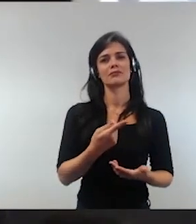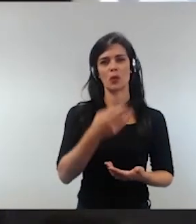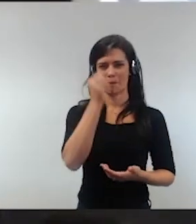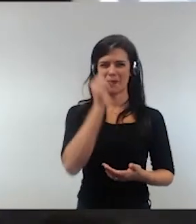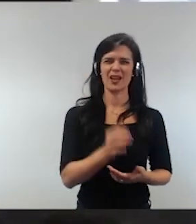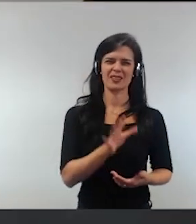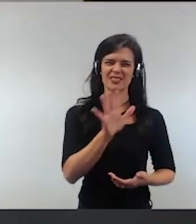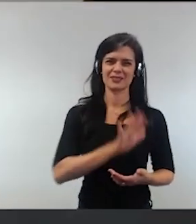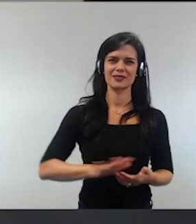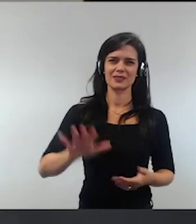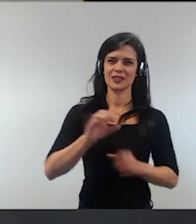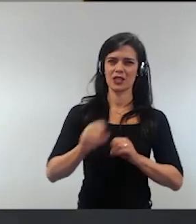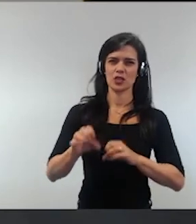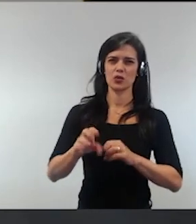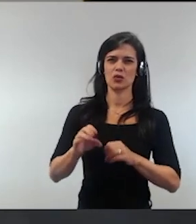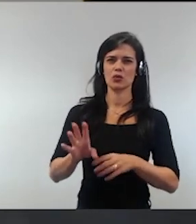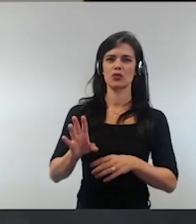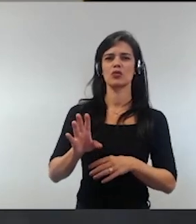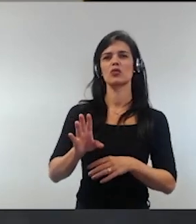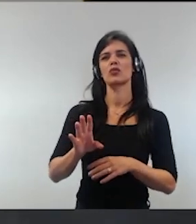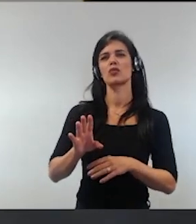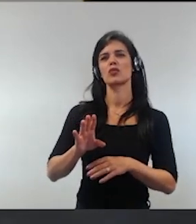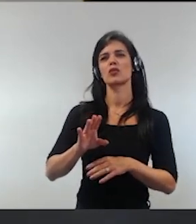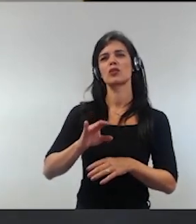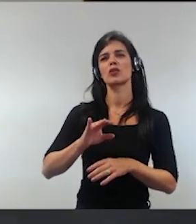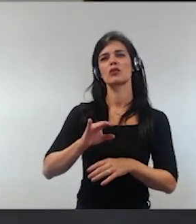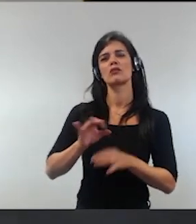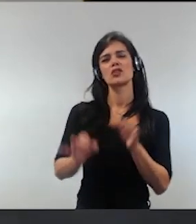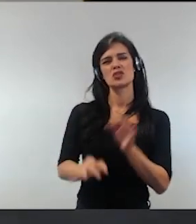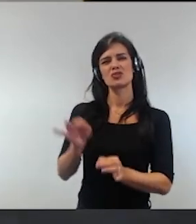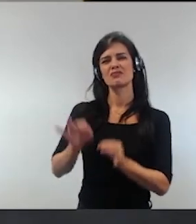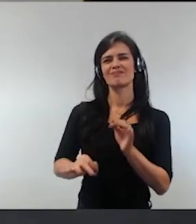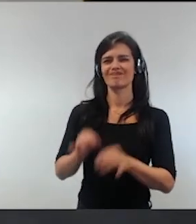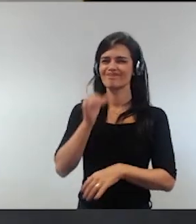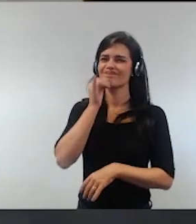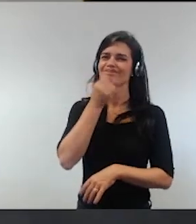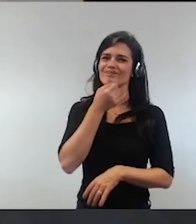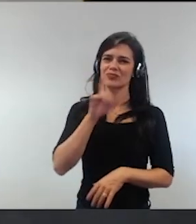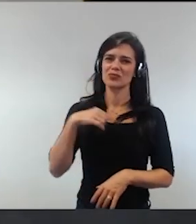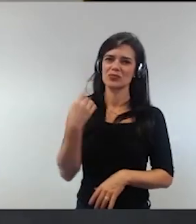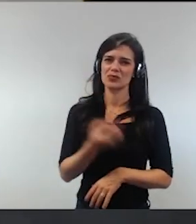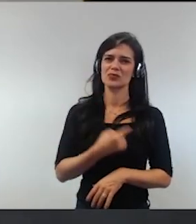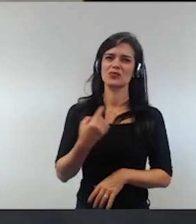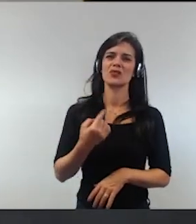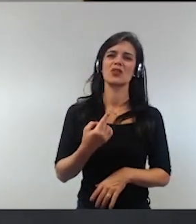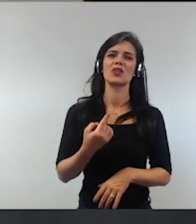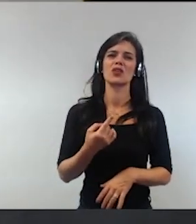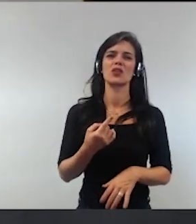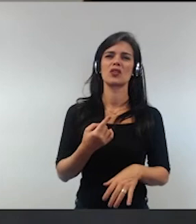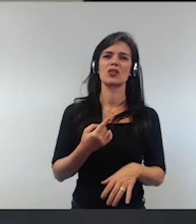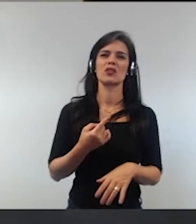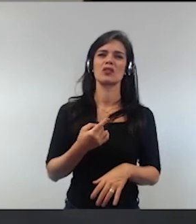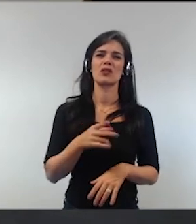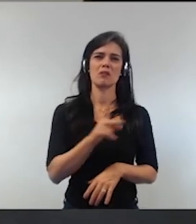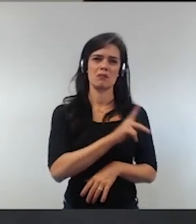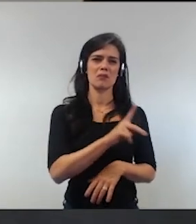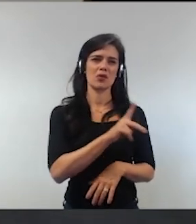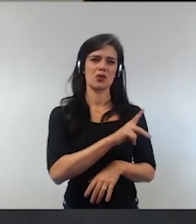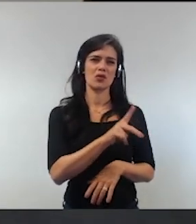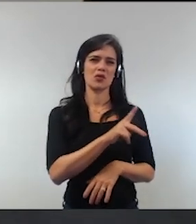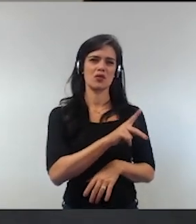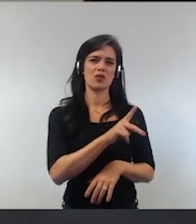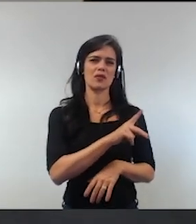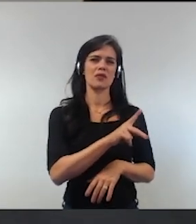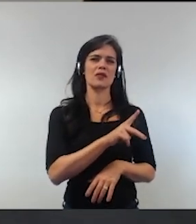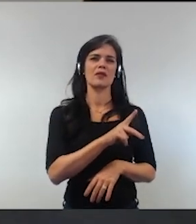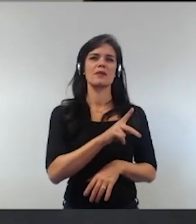vista da educação jurídica, bastante lamentável, né? Nós todos aqui fomos alunos do professor Técio